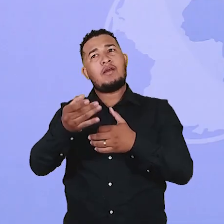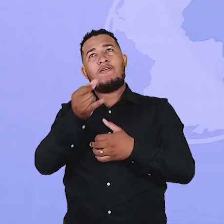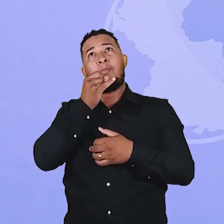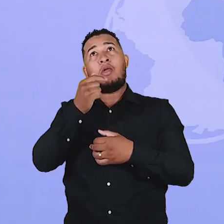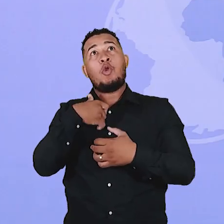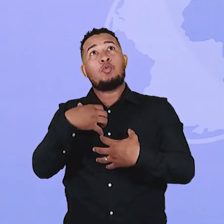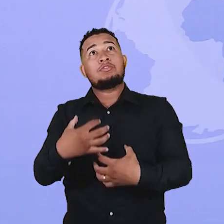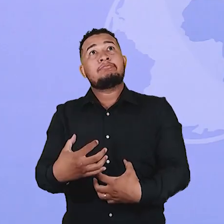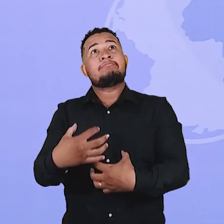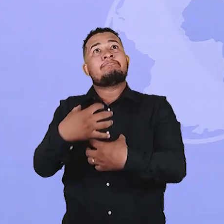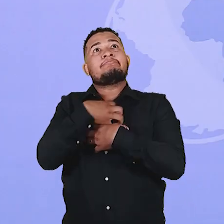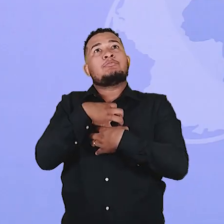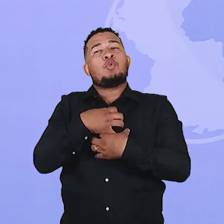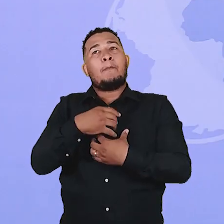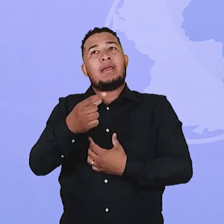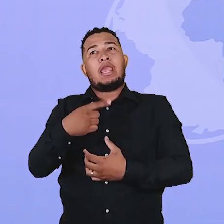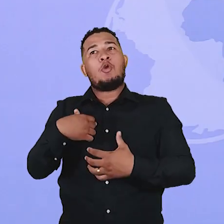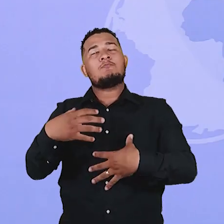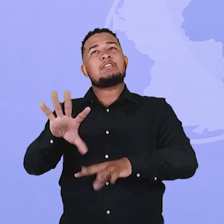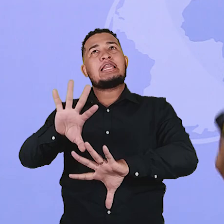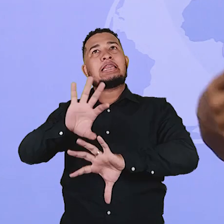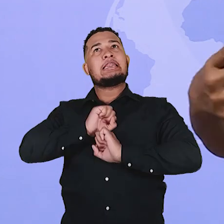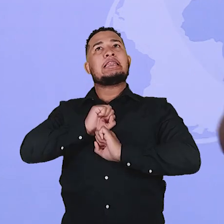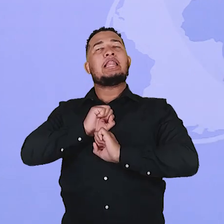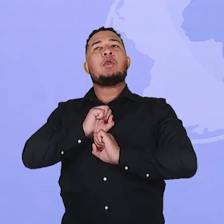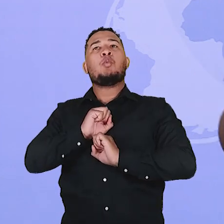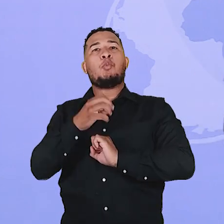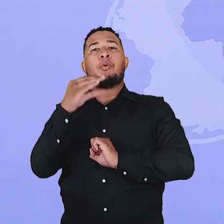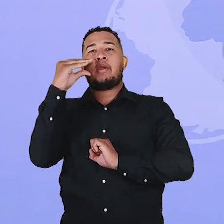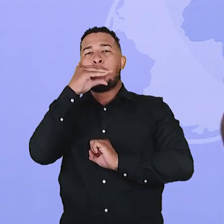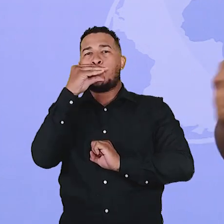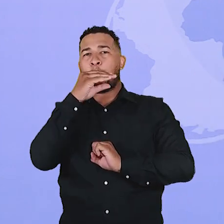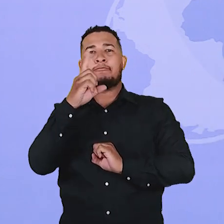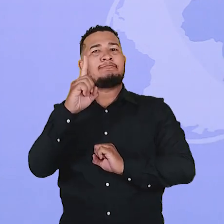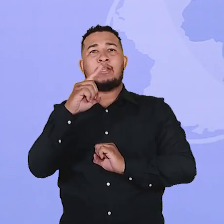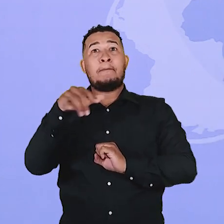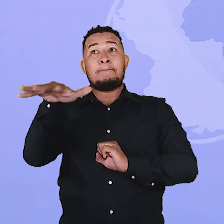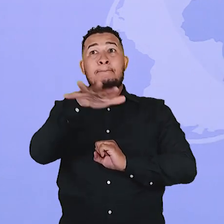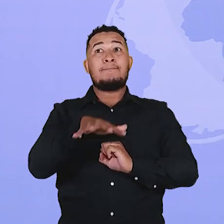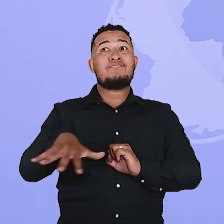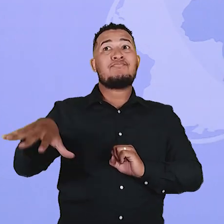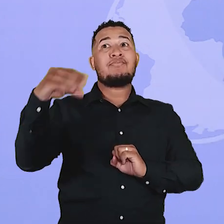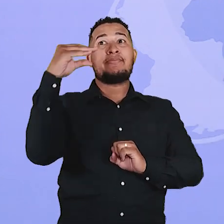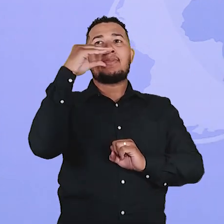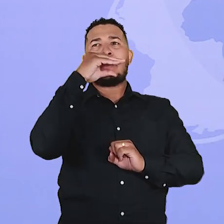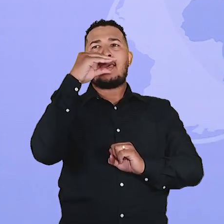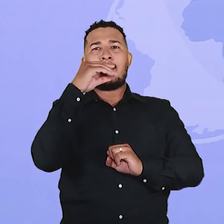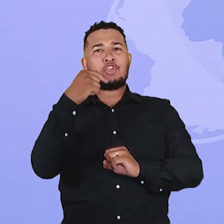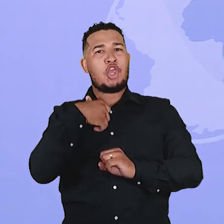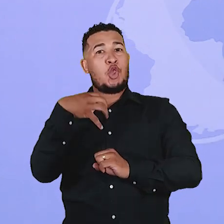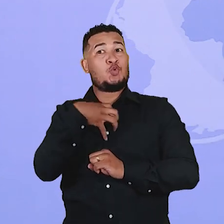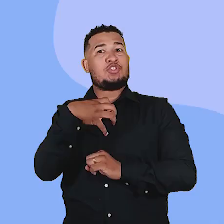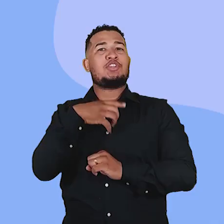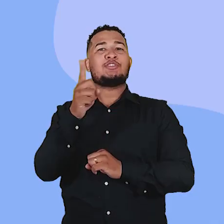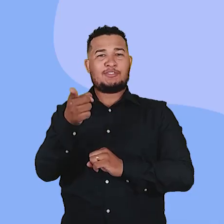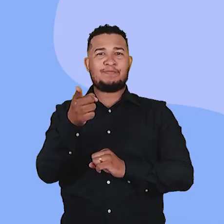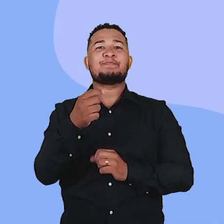falar estar com calor é errado. Ele não fica aderido, ele sempre flui de um corpo para o outro.